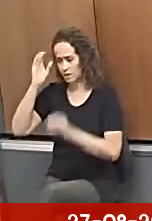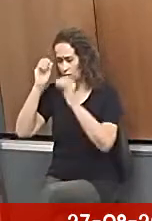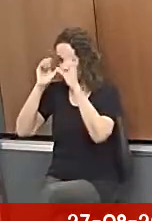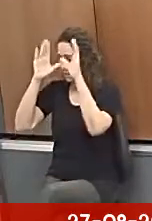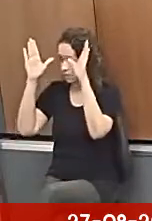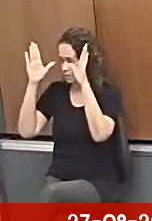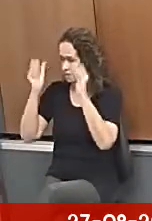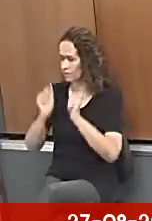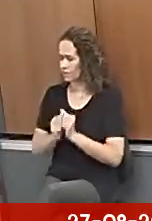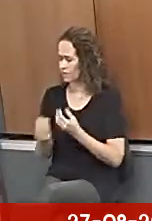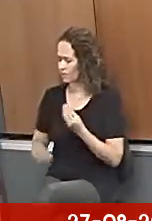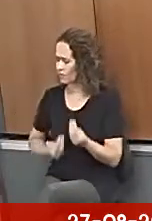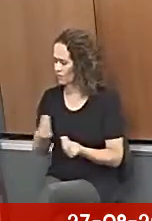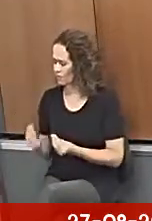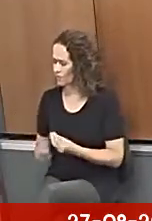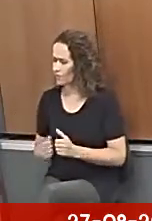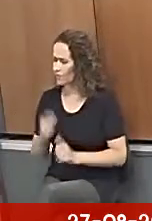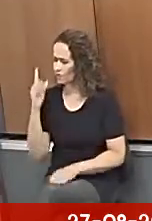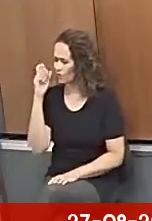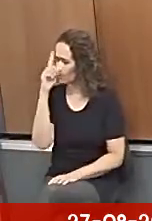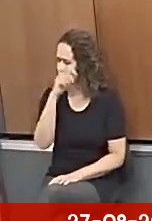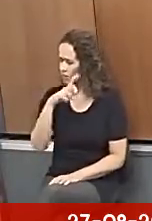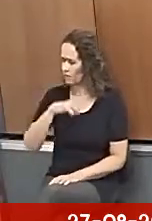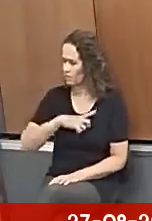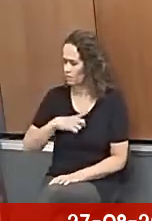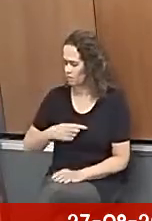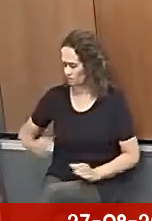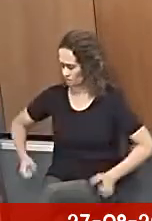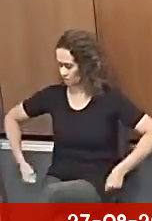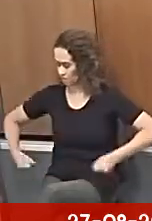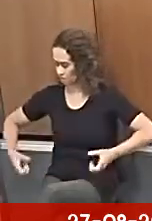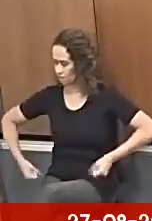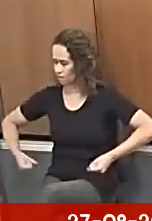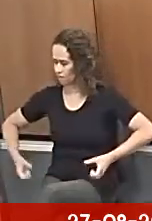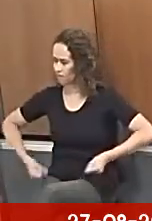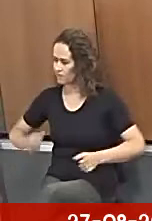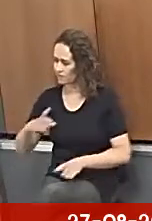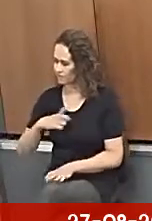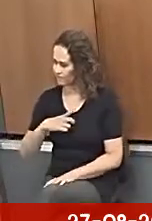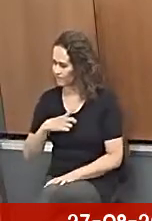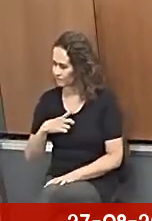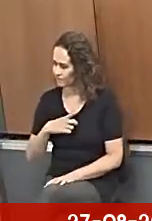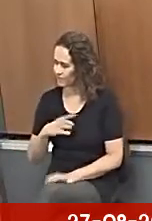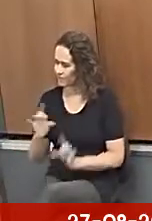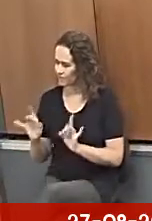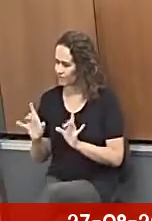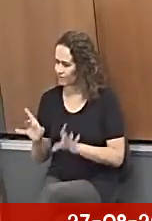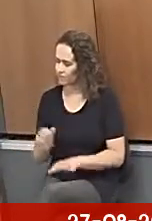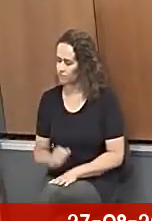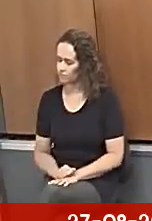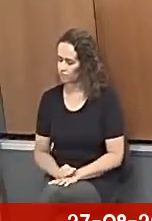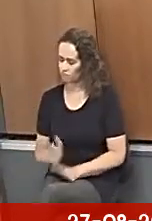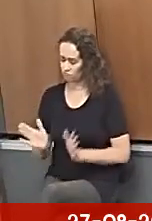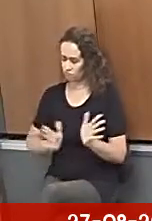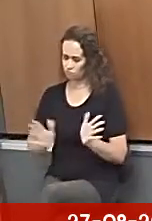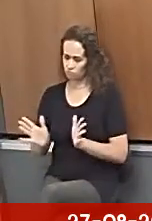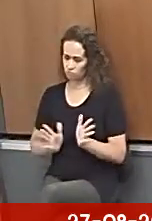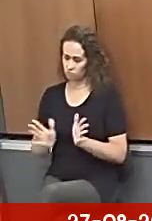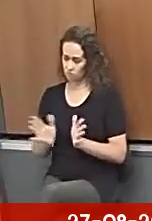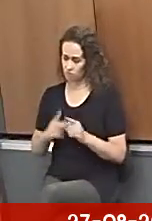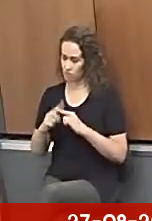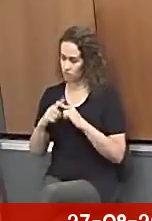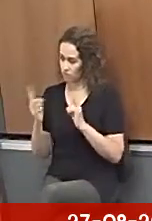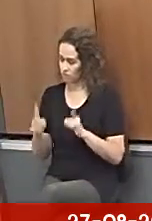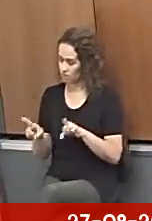que os cadeirantes especificamente tem na questão não só da acessibilidade mas principalmente da